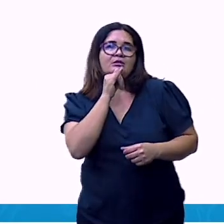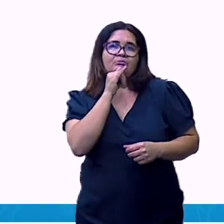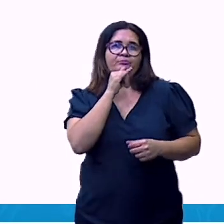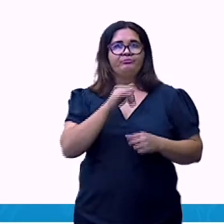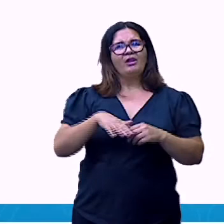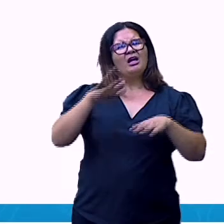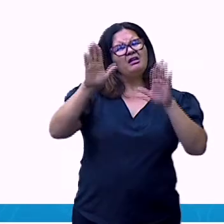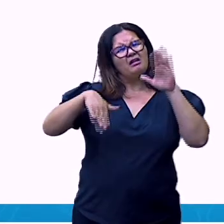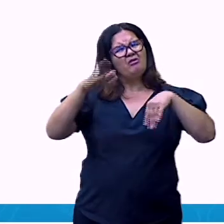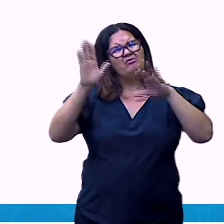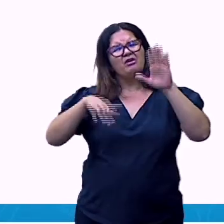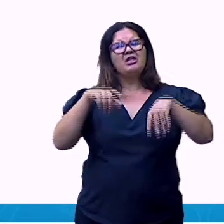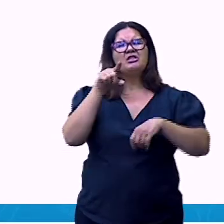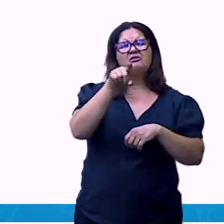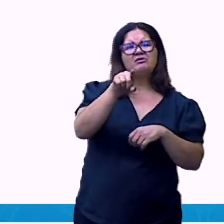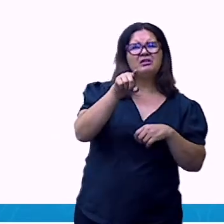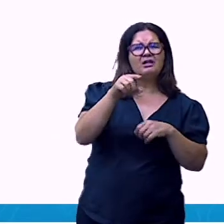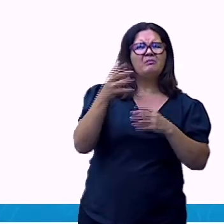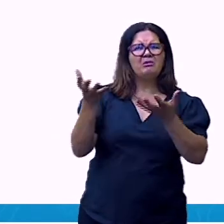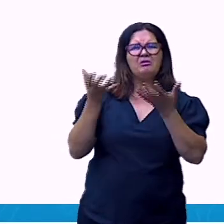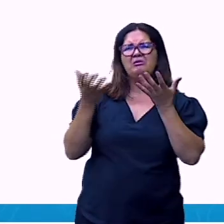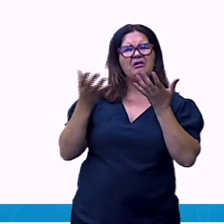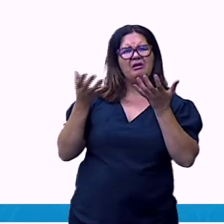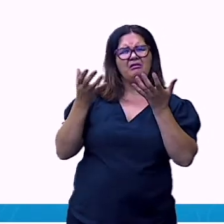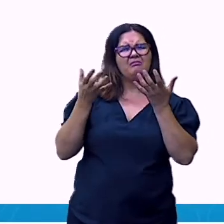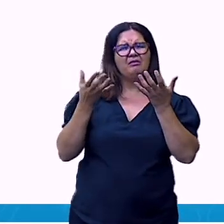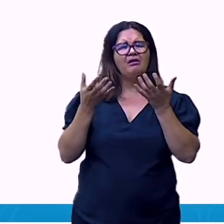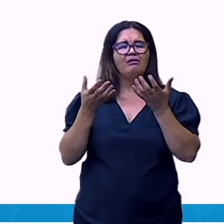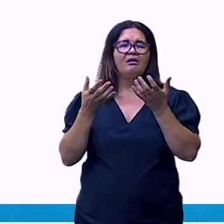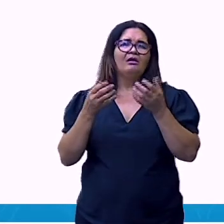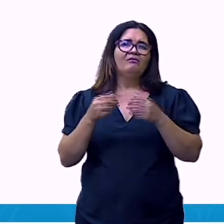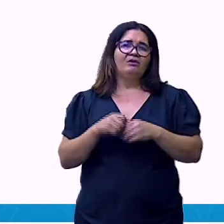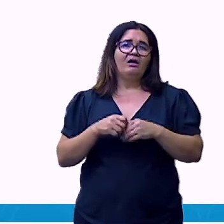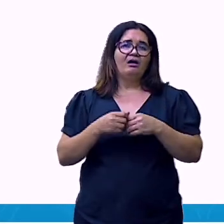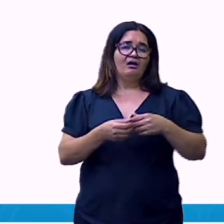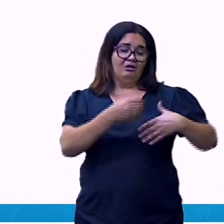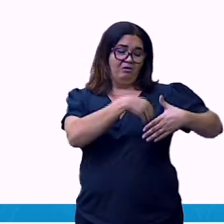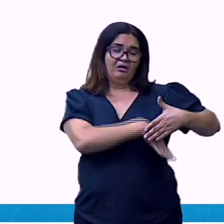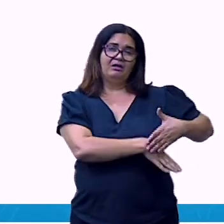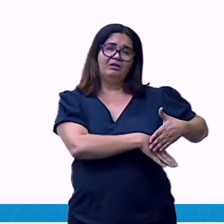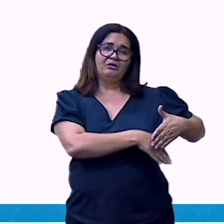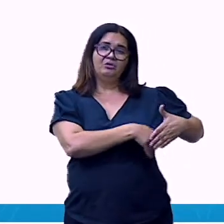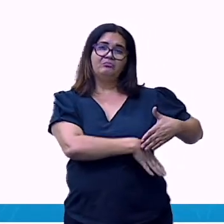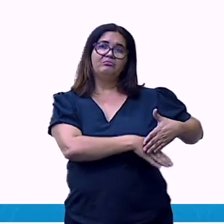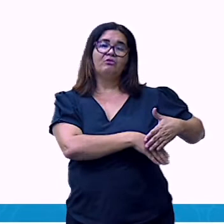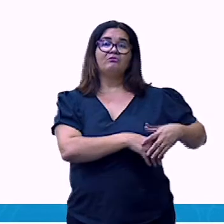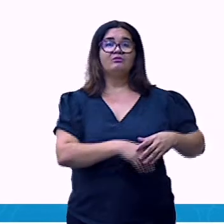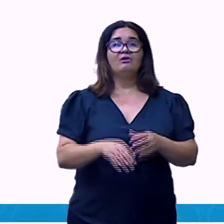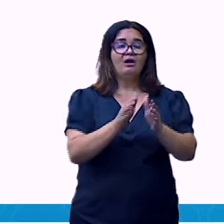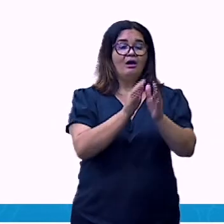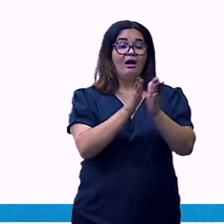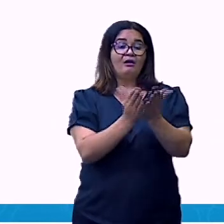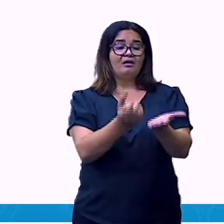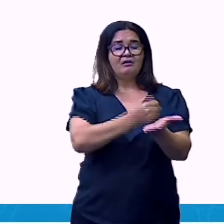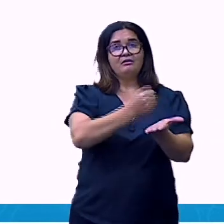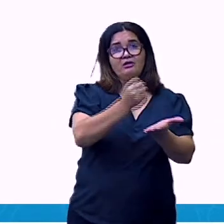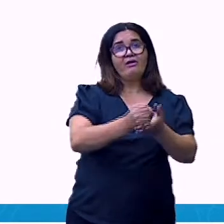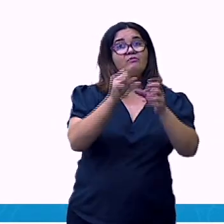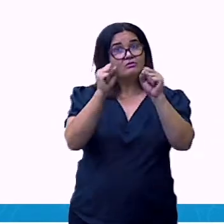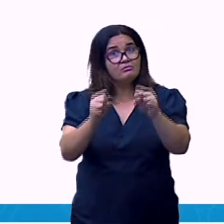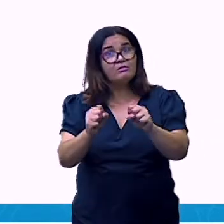quer ficar andando, né, com a carteira ali de trabalho. Então, você tem direito a essa carteira digital.